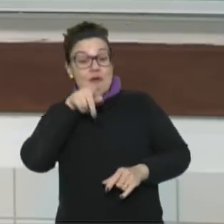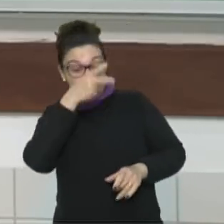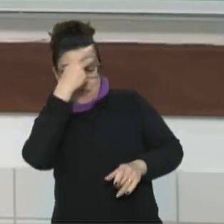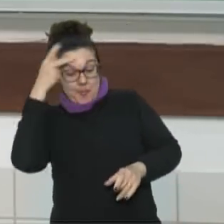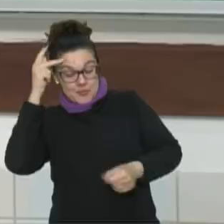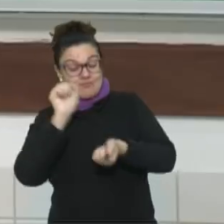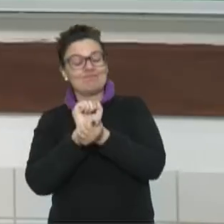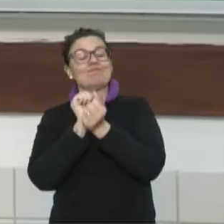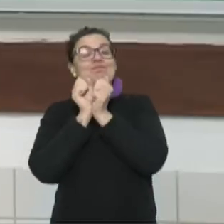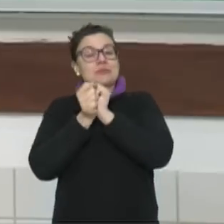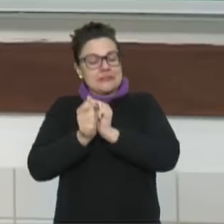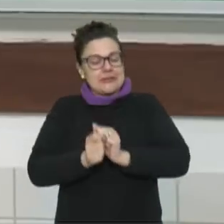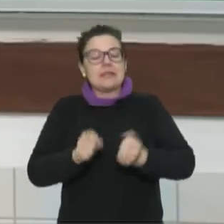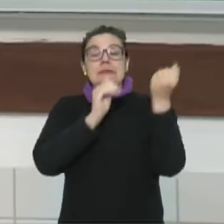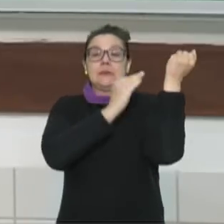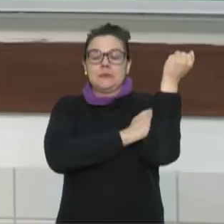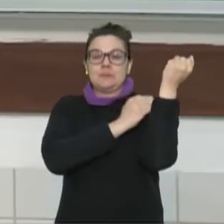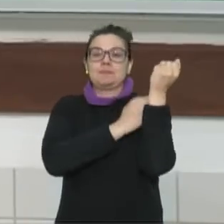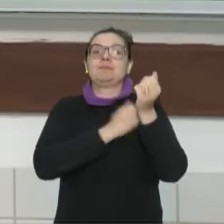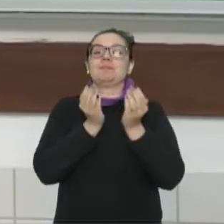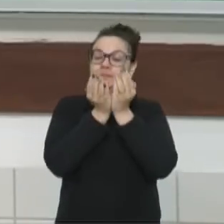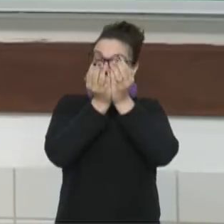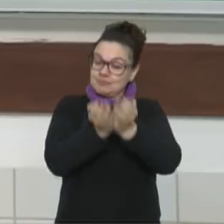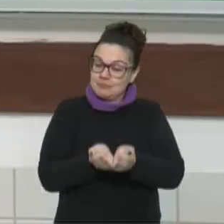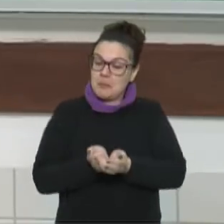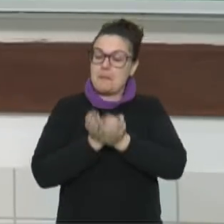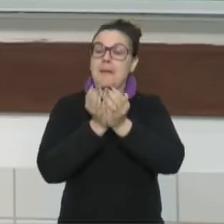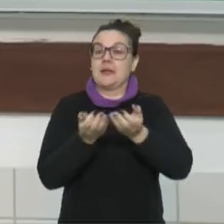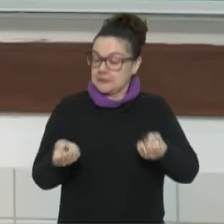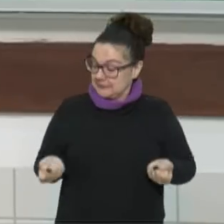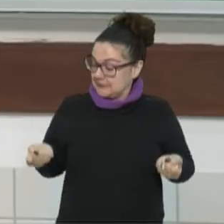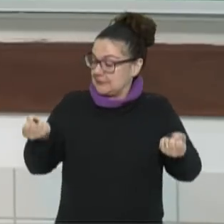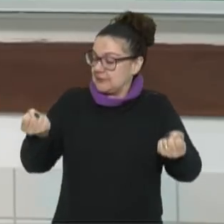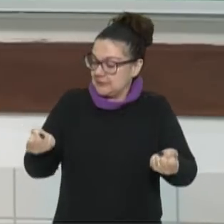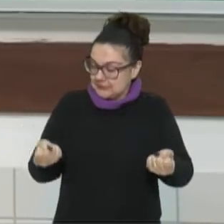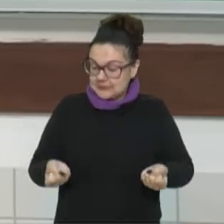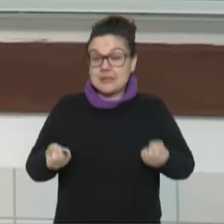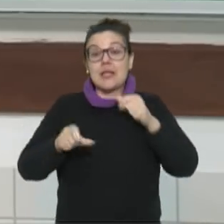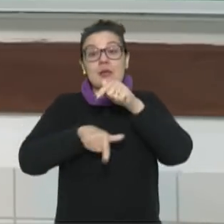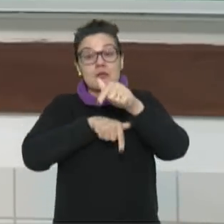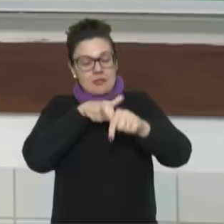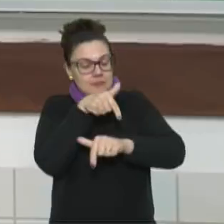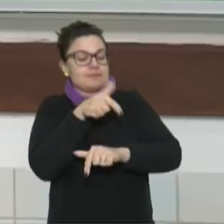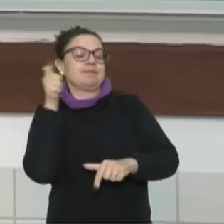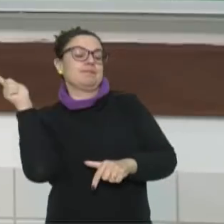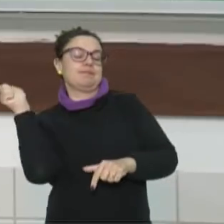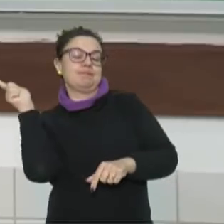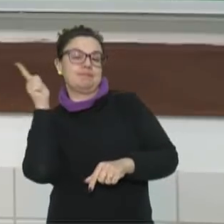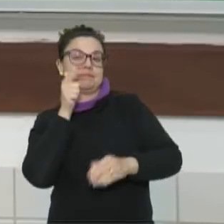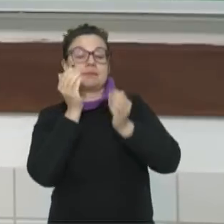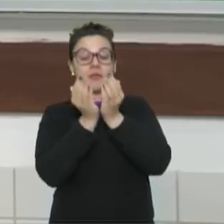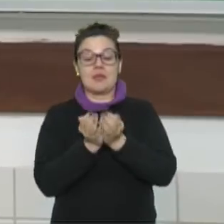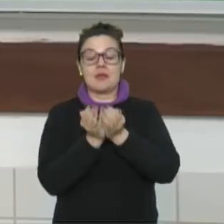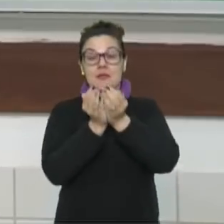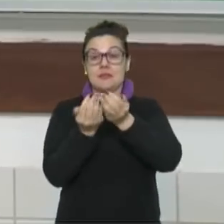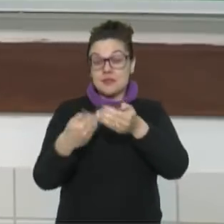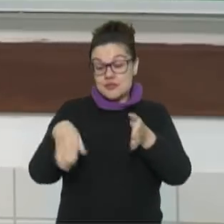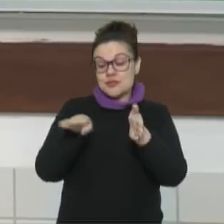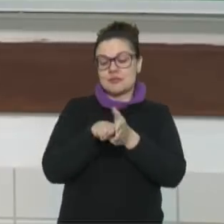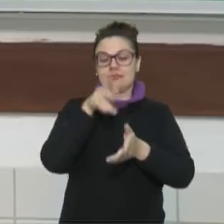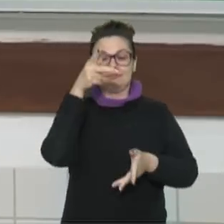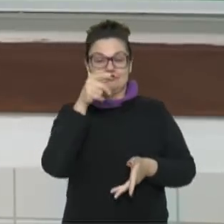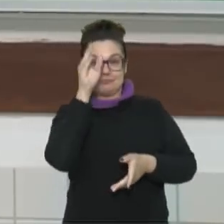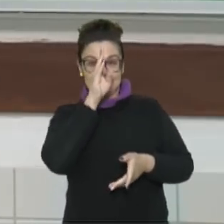né? Foi a sua força de manter a embarcação, os serviços que elas faziam ali, que fizeram, né, a navegação chegar aqui ao nosso país.